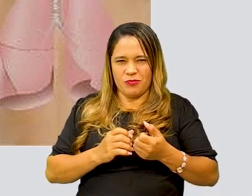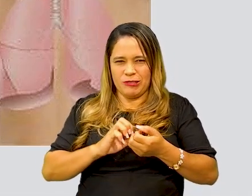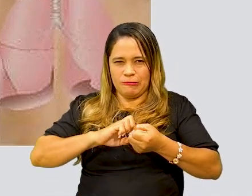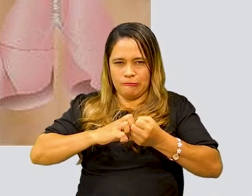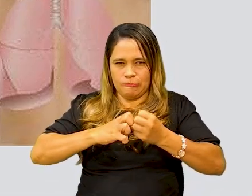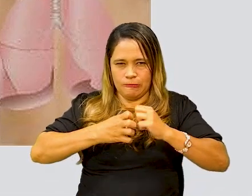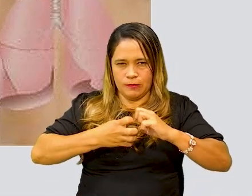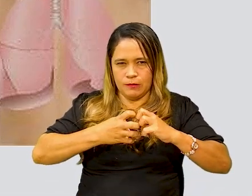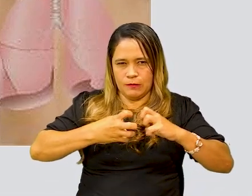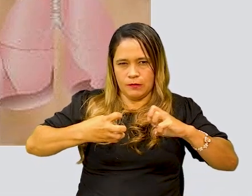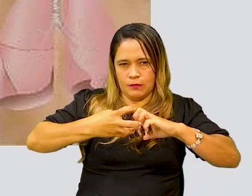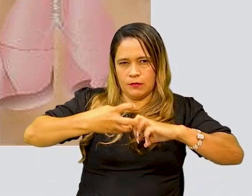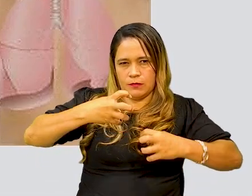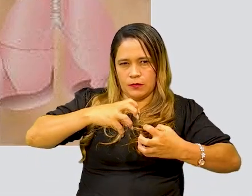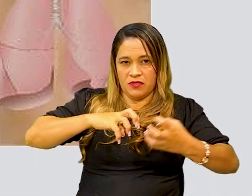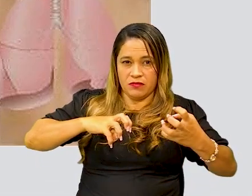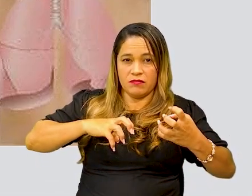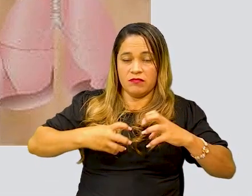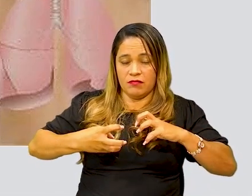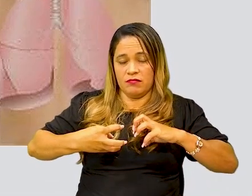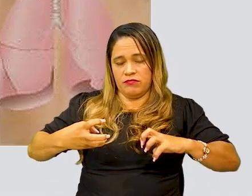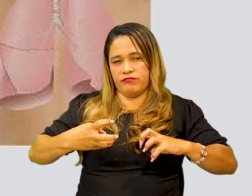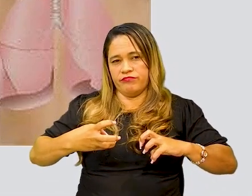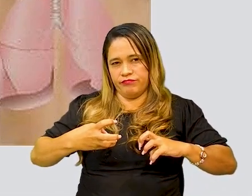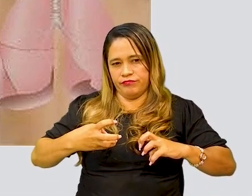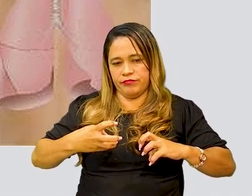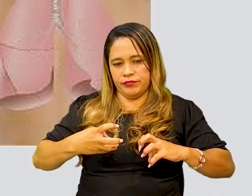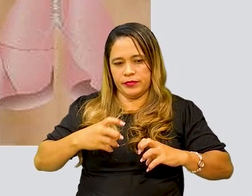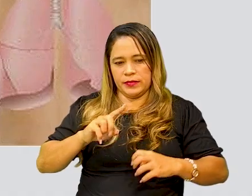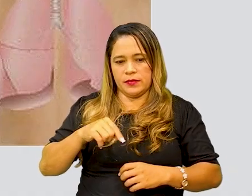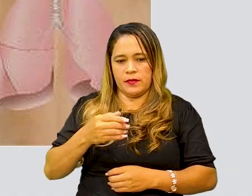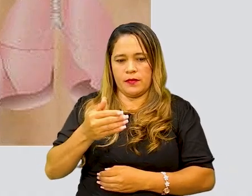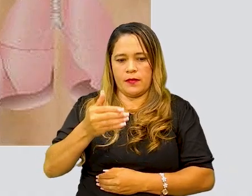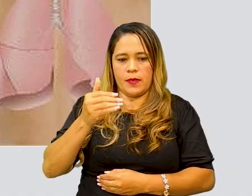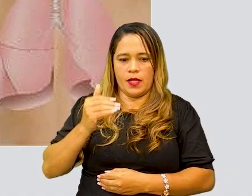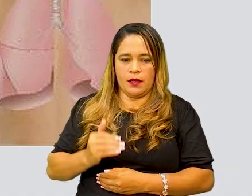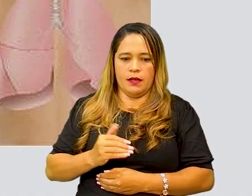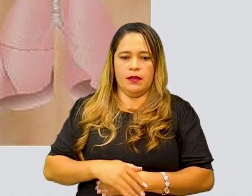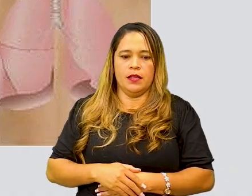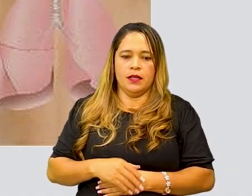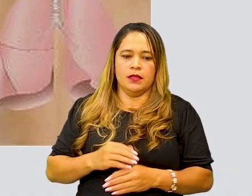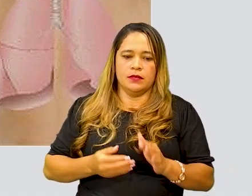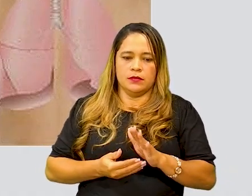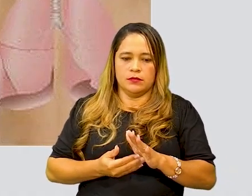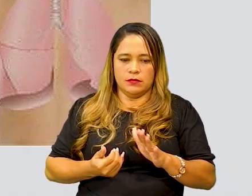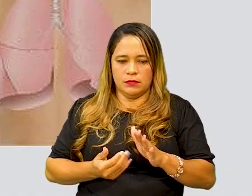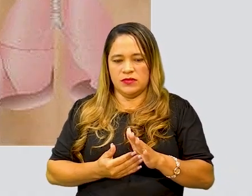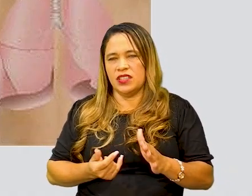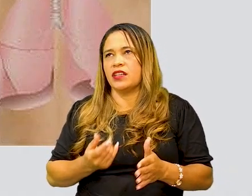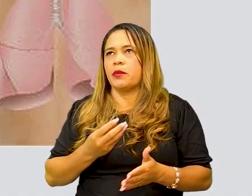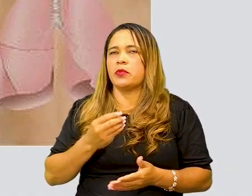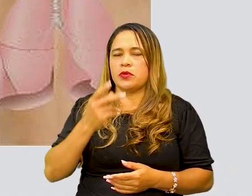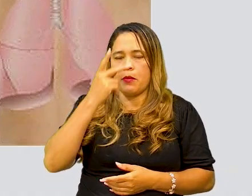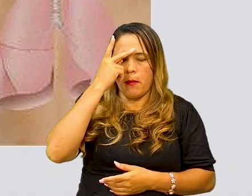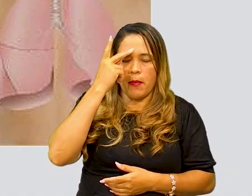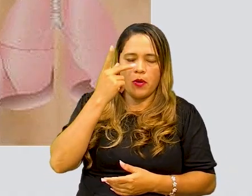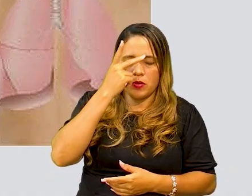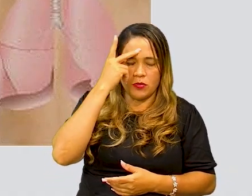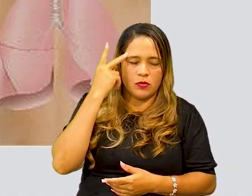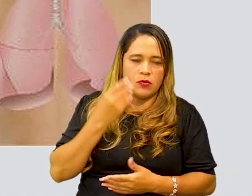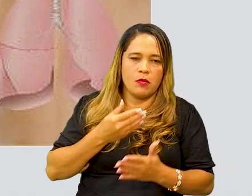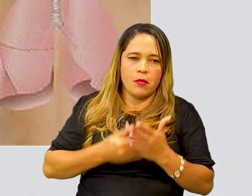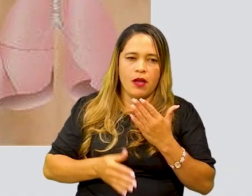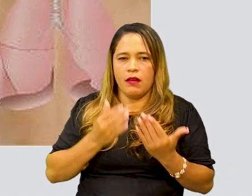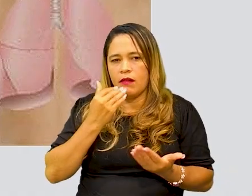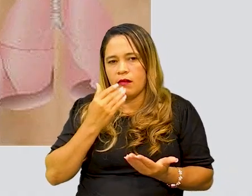pulmão. Isso vai gerar alguns sintomas para a gente que eu até coloquei nessa outra figura. Pode acontecer perda do apetite, fadiga, dores no